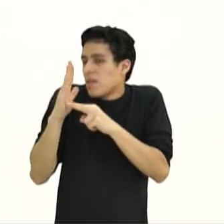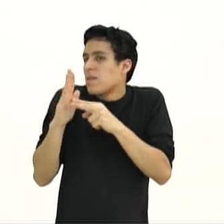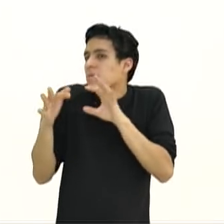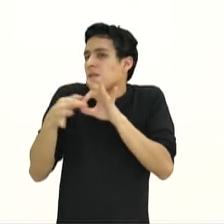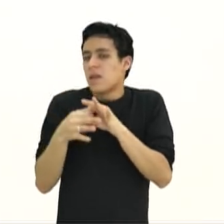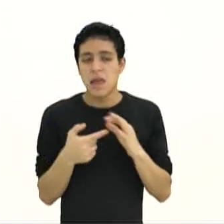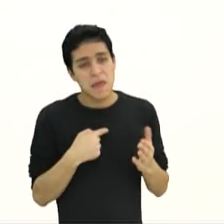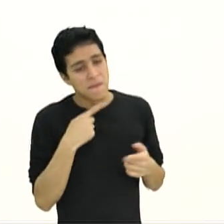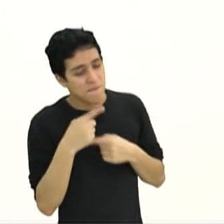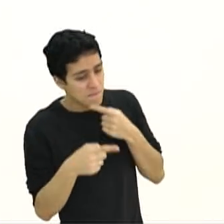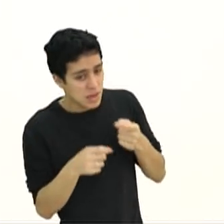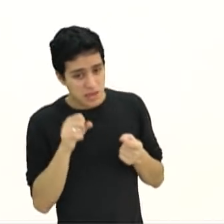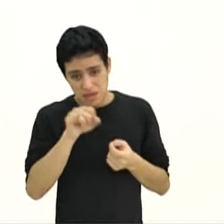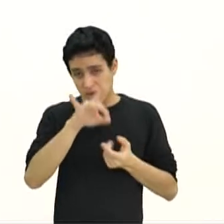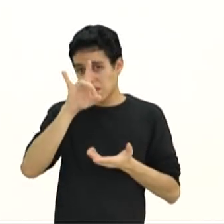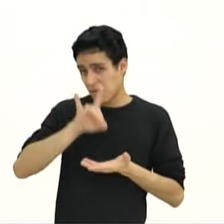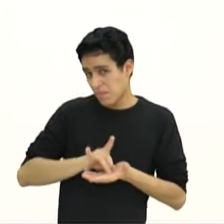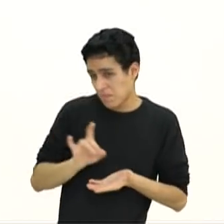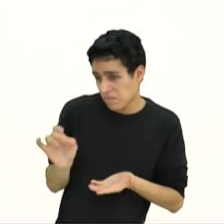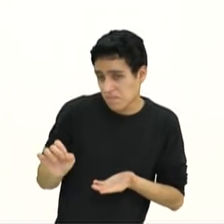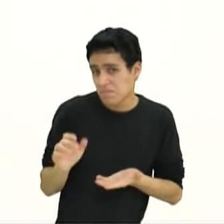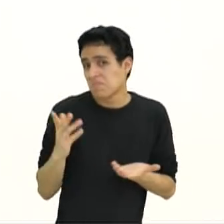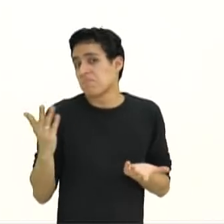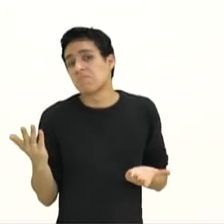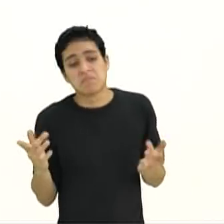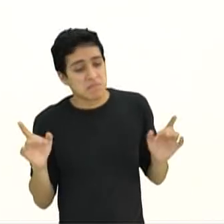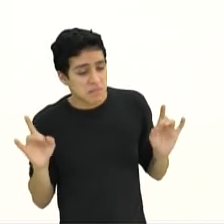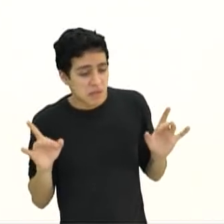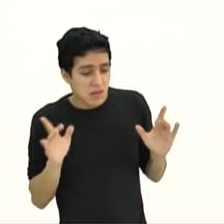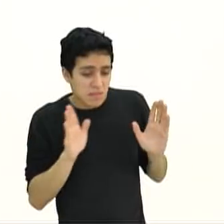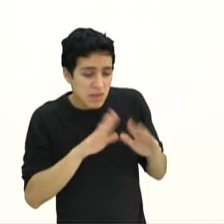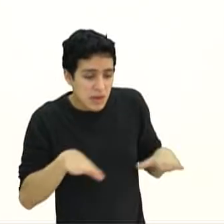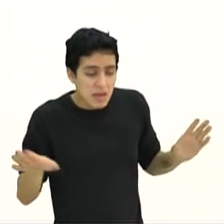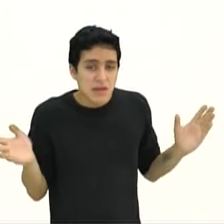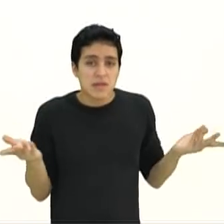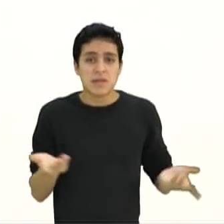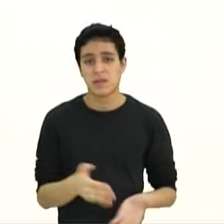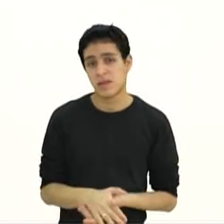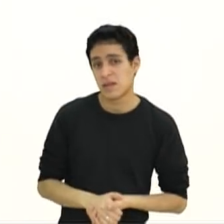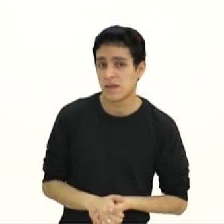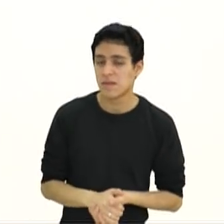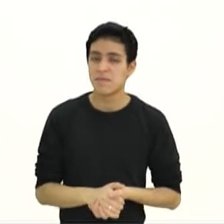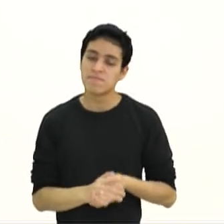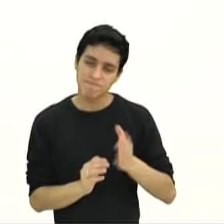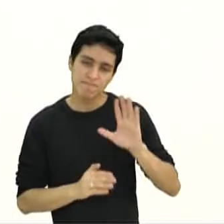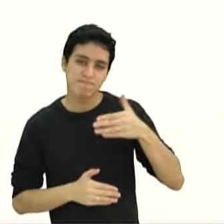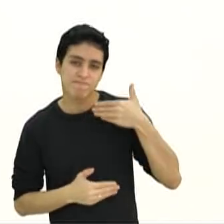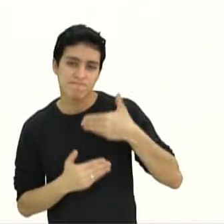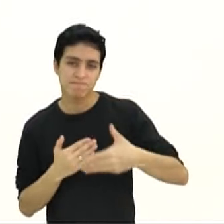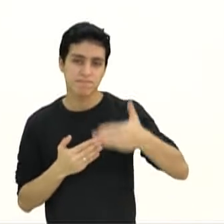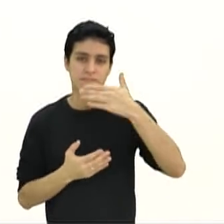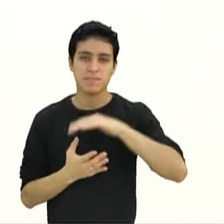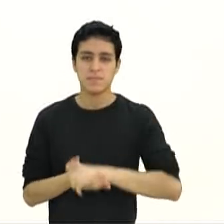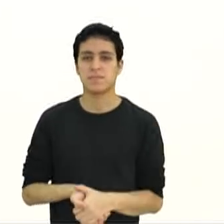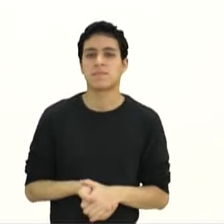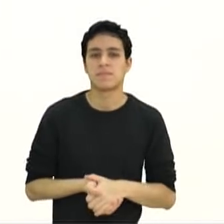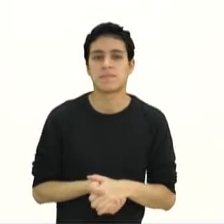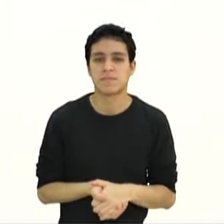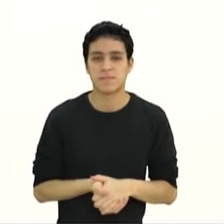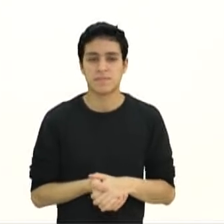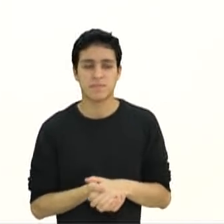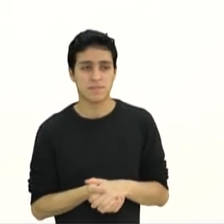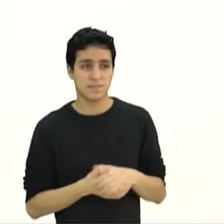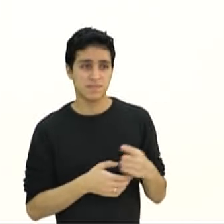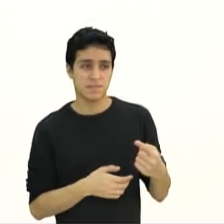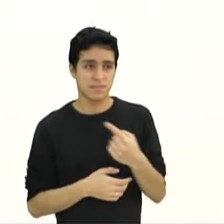cá minhas dúvidas se isso é verdade apenas para crianças. Mas vamos prosseguir. Volto a